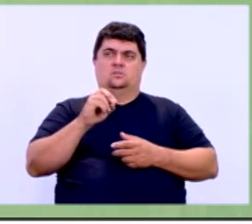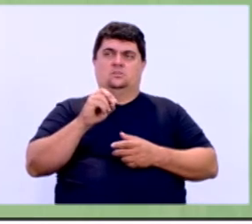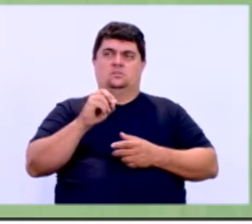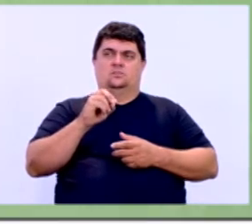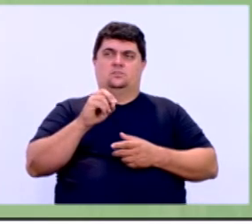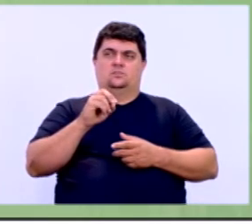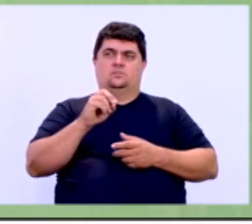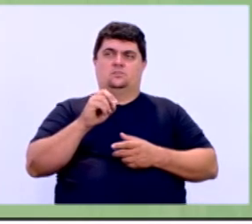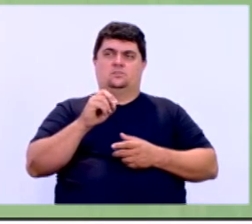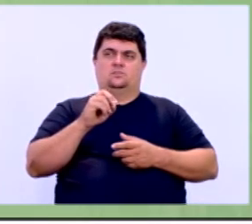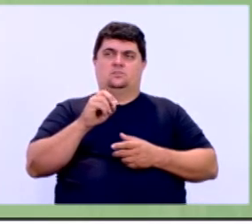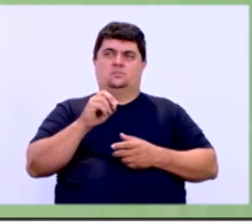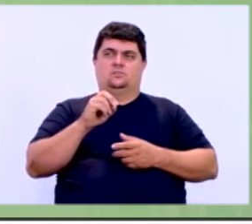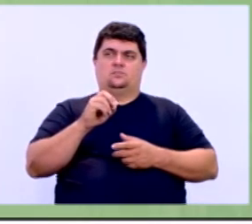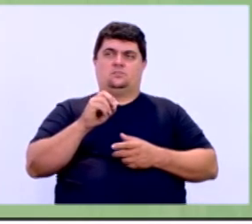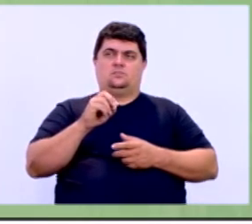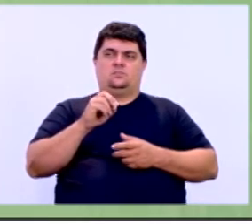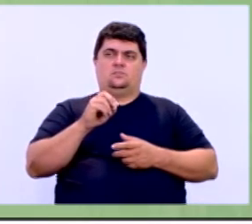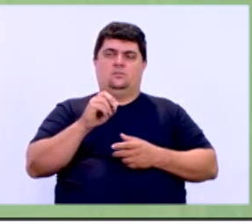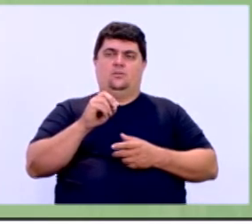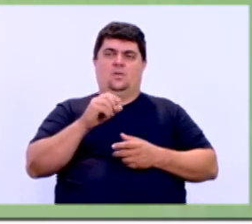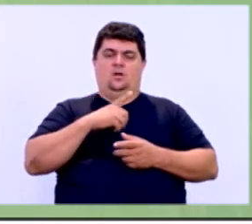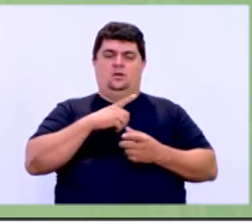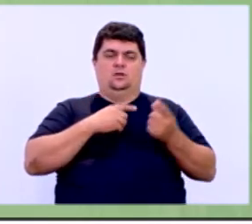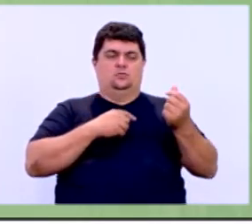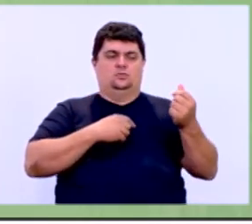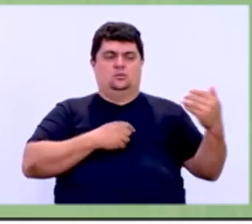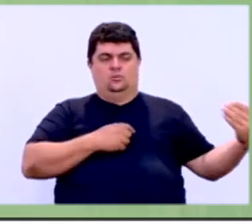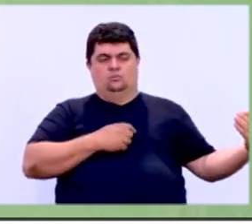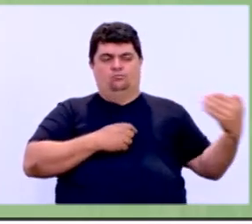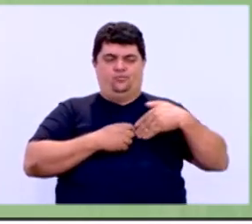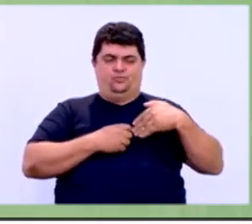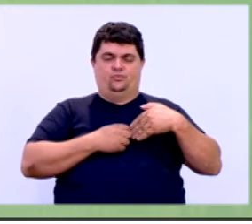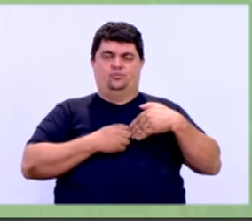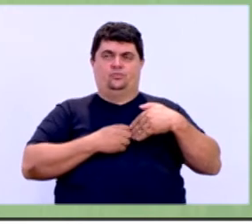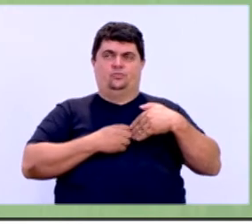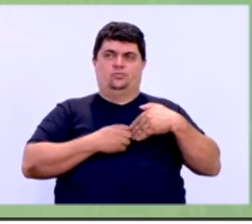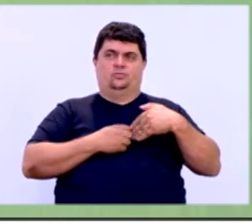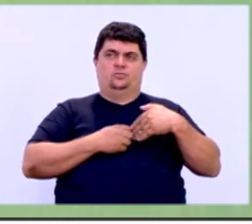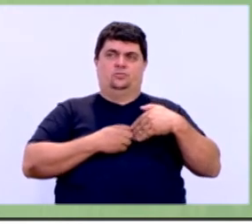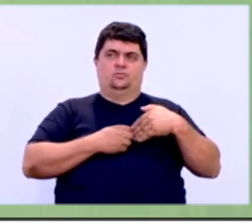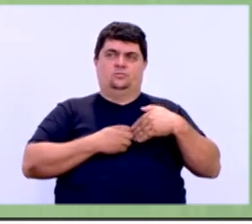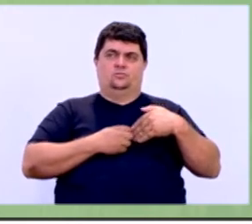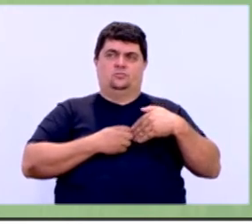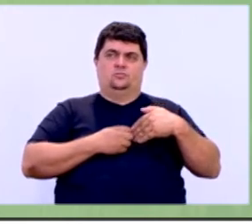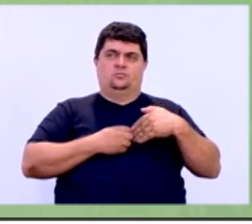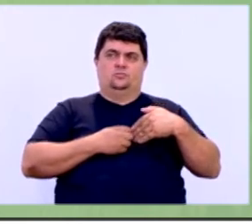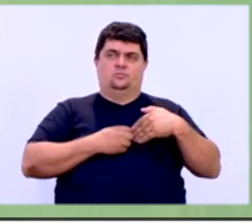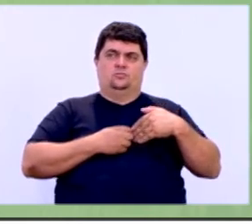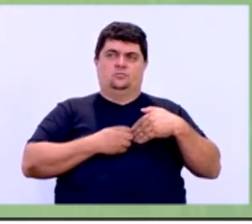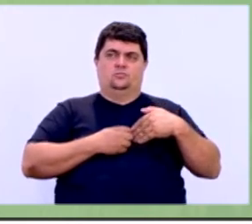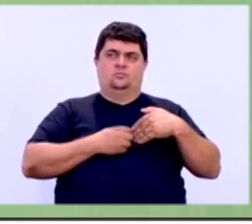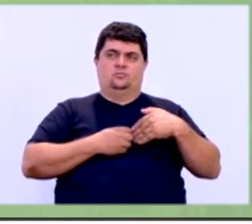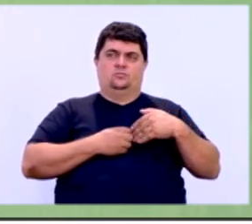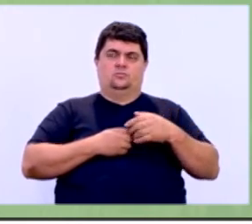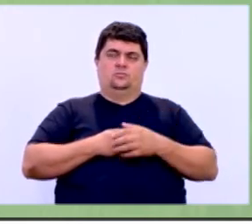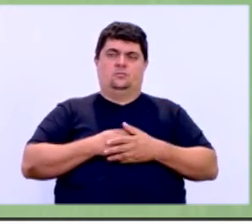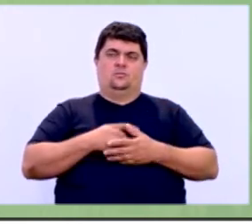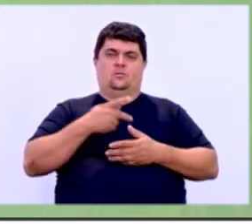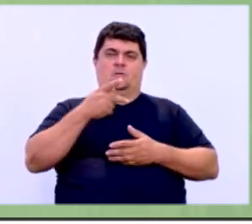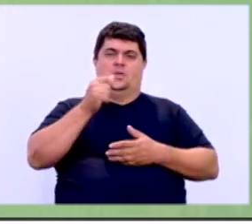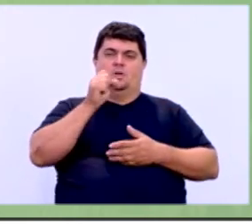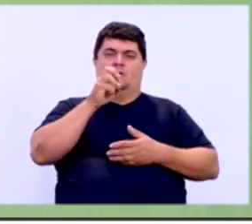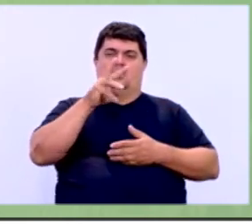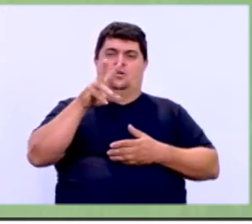o que o que está entrando de dinheiro na minha empresa, né, é o meu saldo positivo,